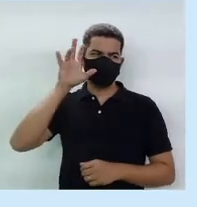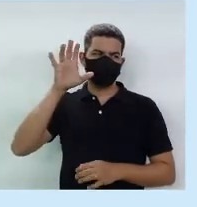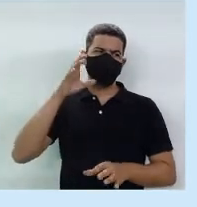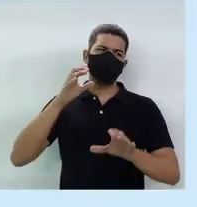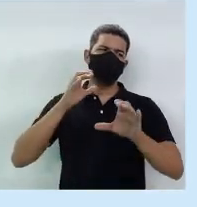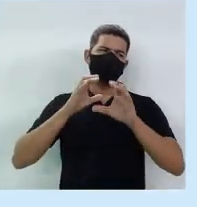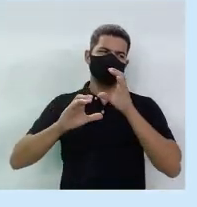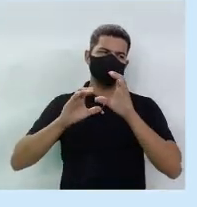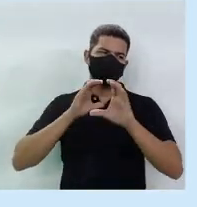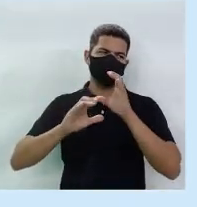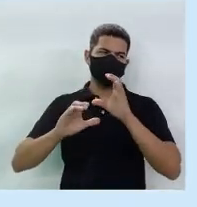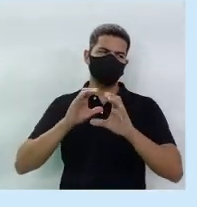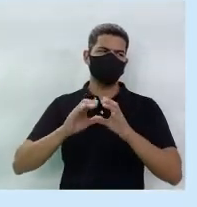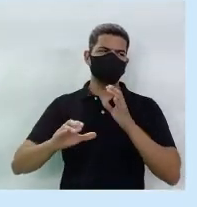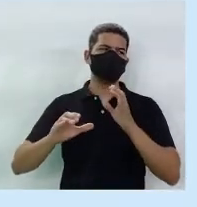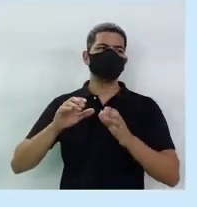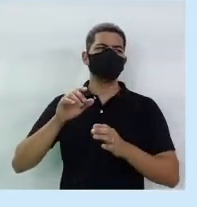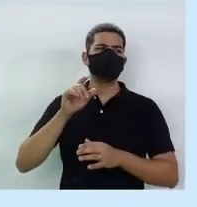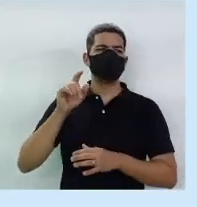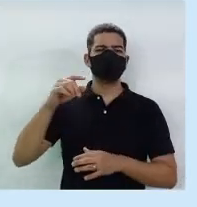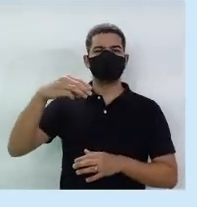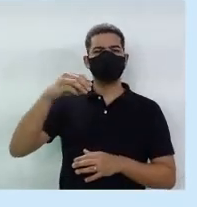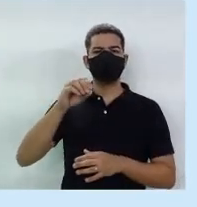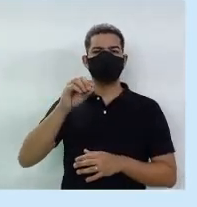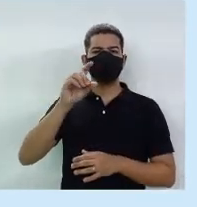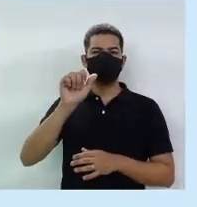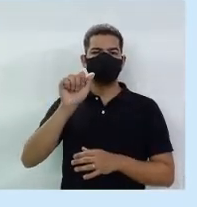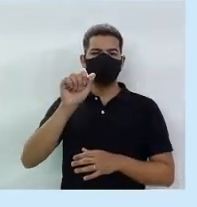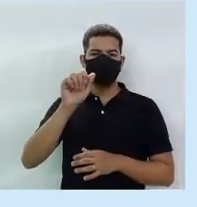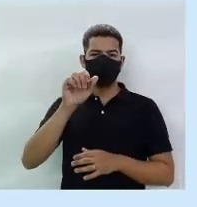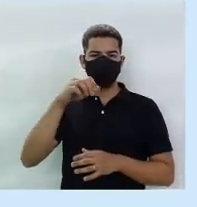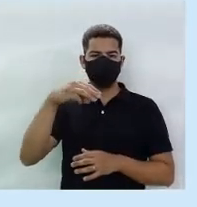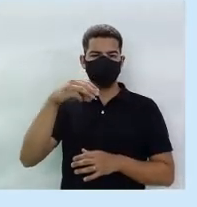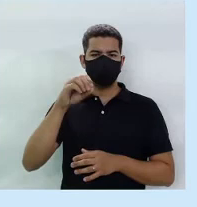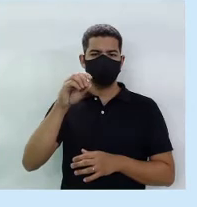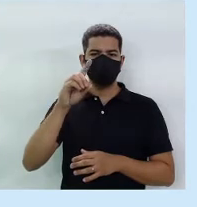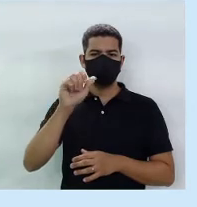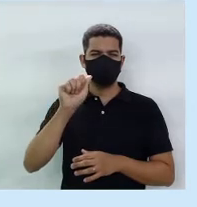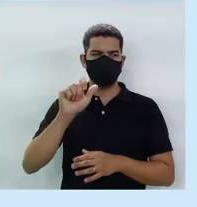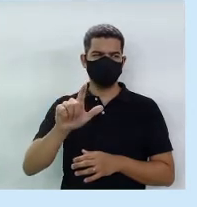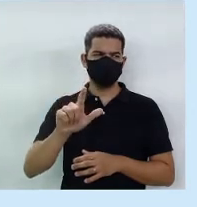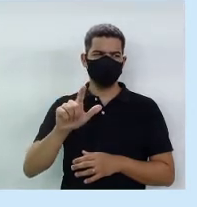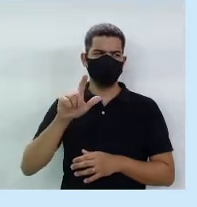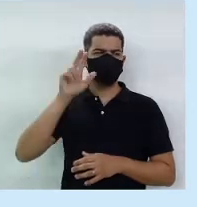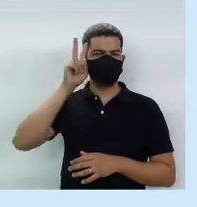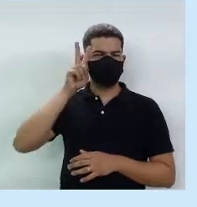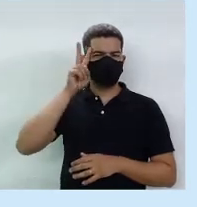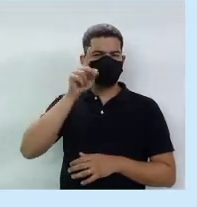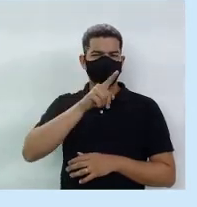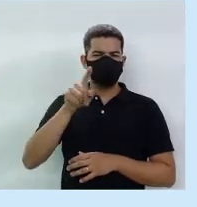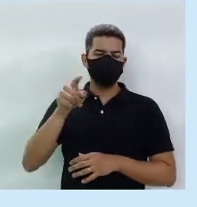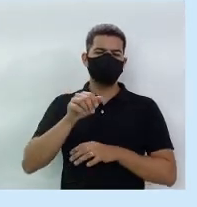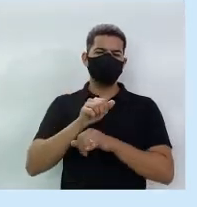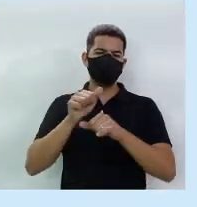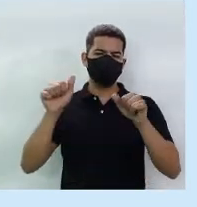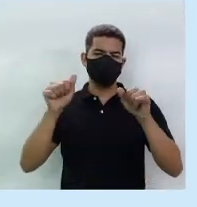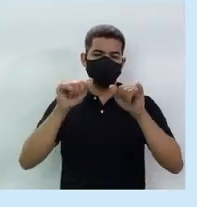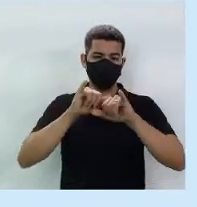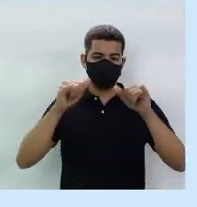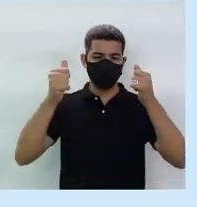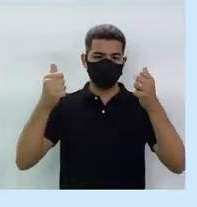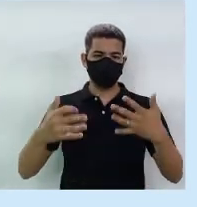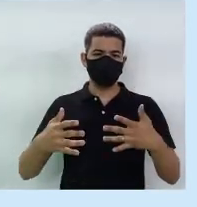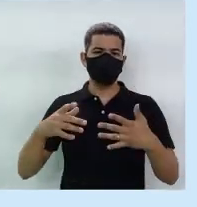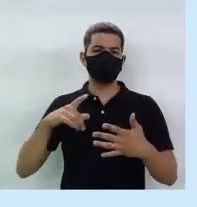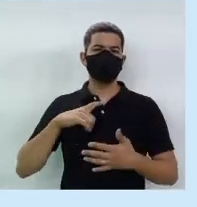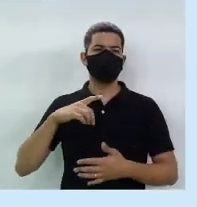comunicação multimodal. Prestem bem atenção. Lembra quando eu falei a vocês, justamente, que hoje nós temos